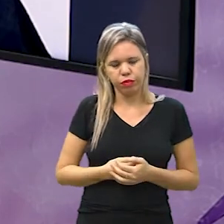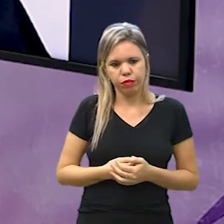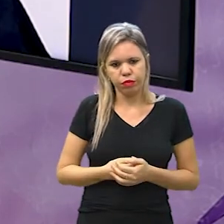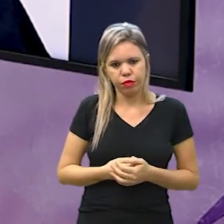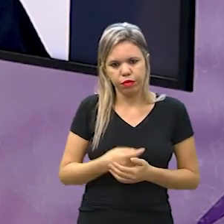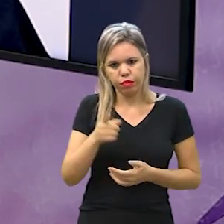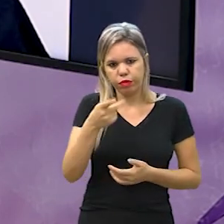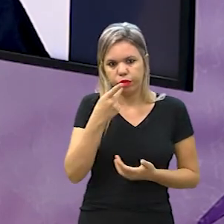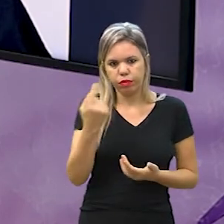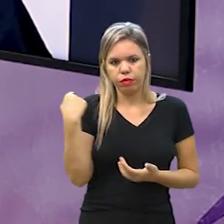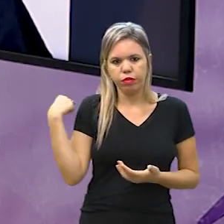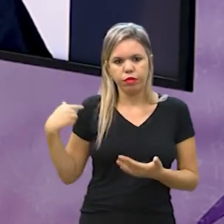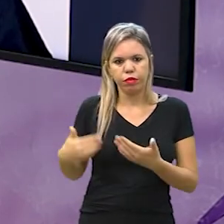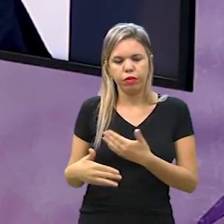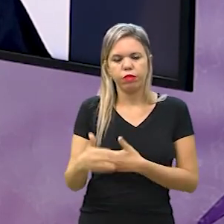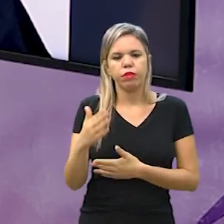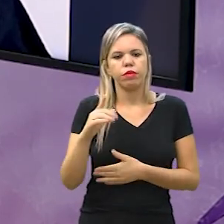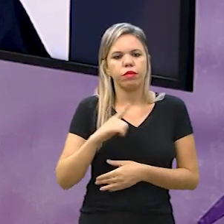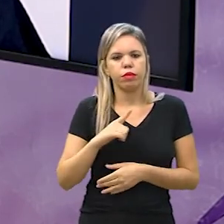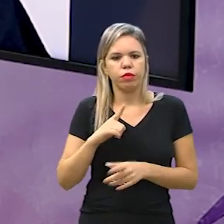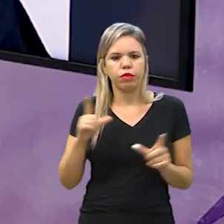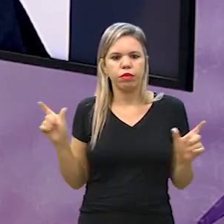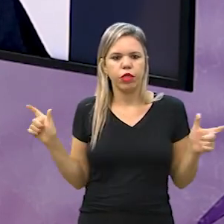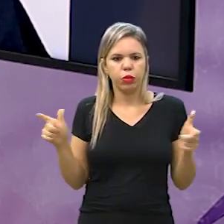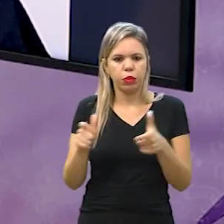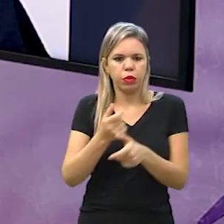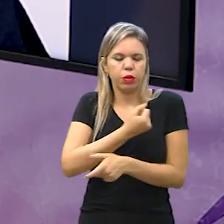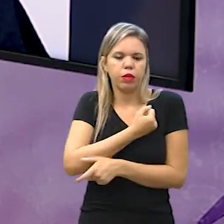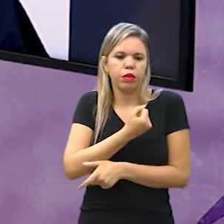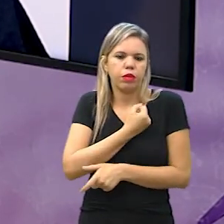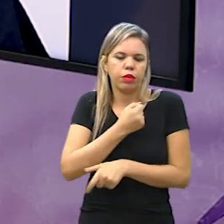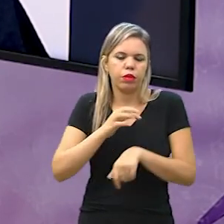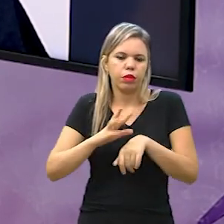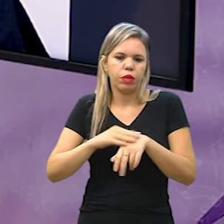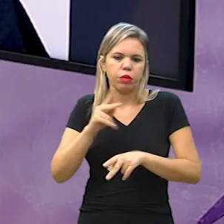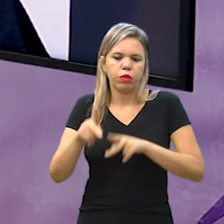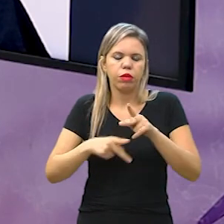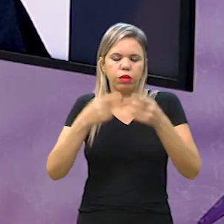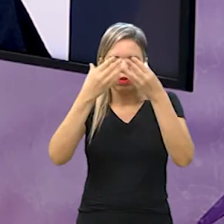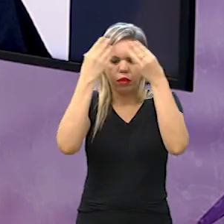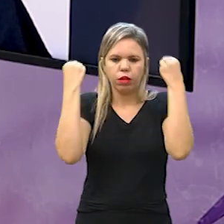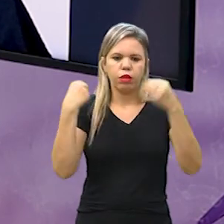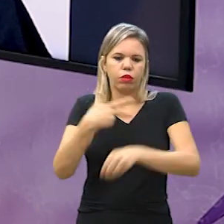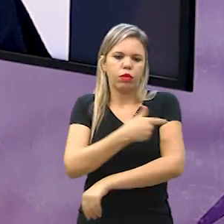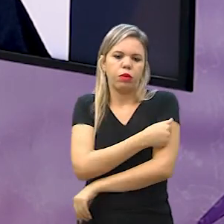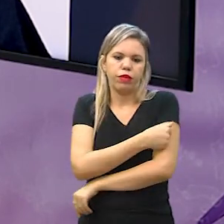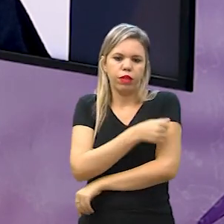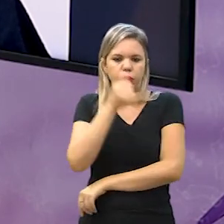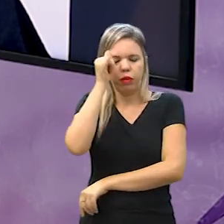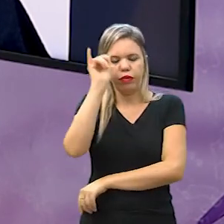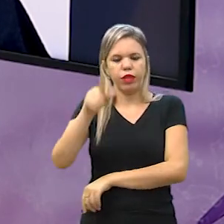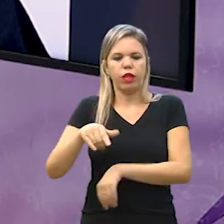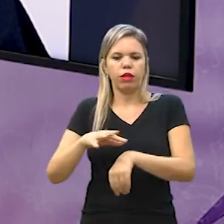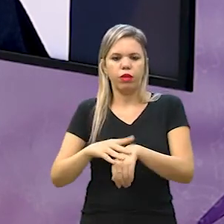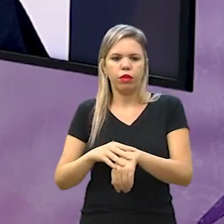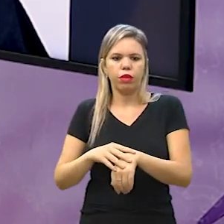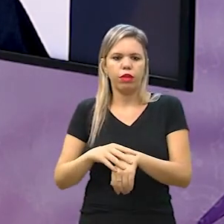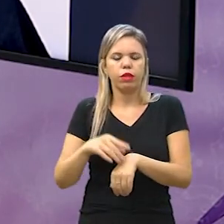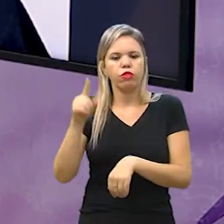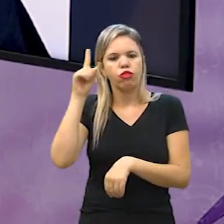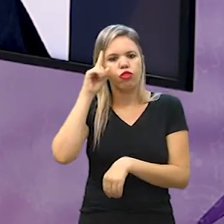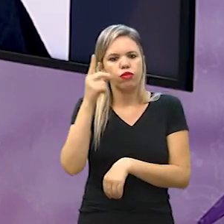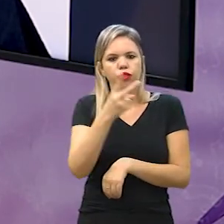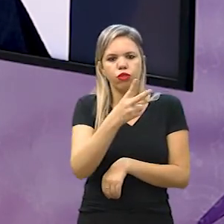isso, e como a senhora disse, né, como tem caído o número dessa doença, às vezes fica esquecida. Mas para isso existe o